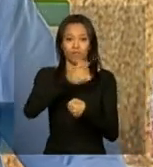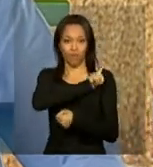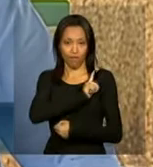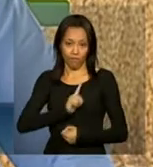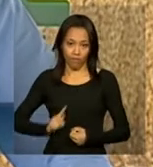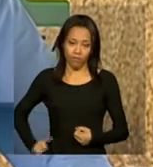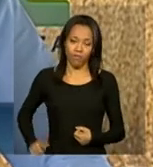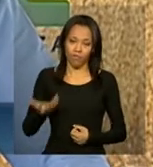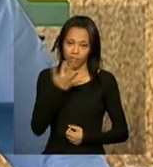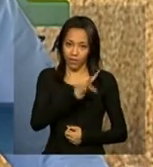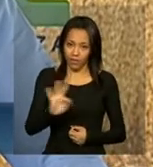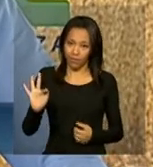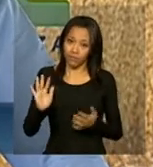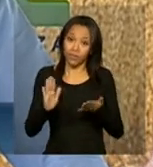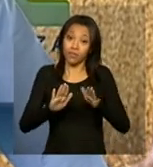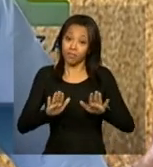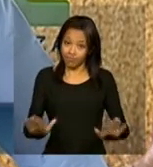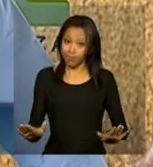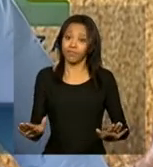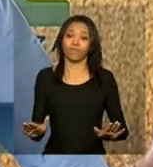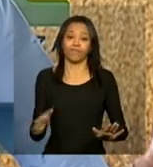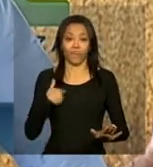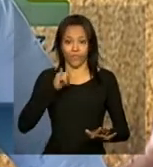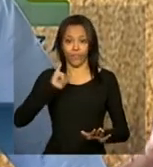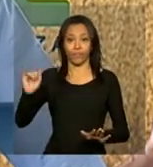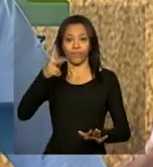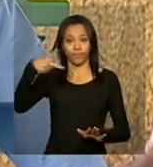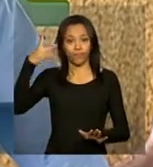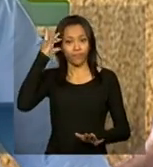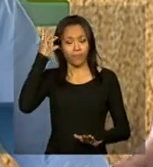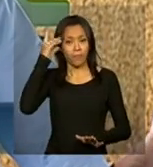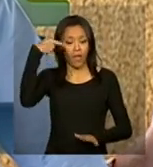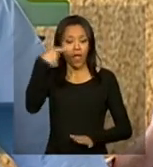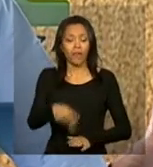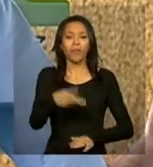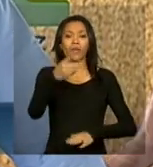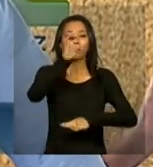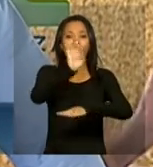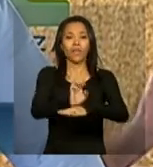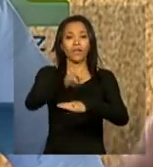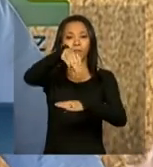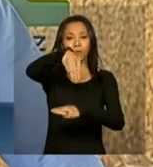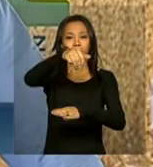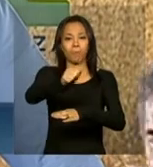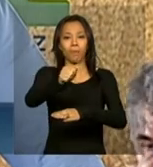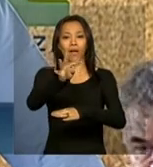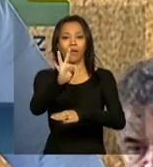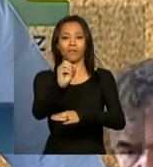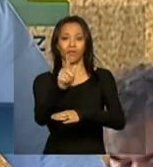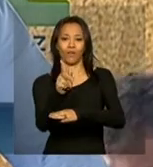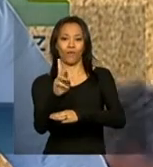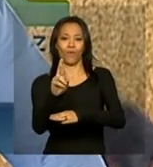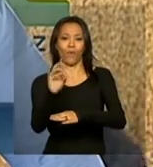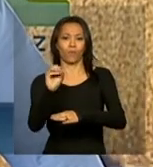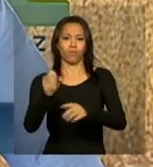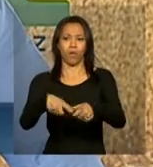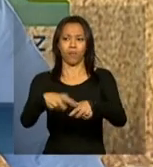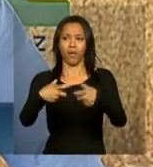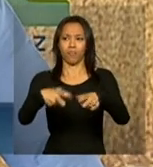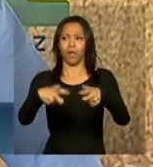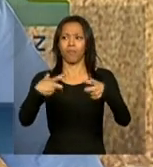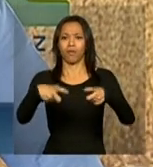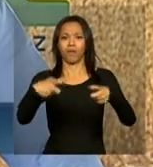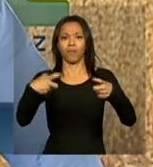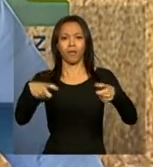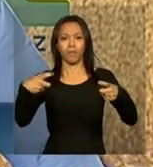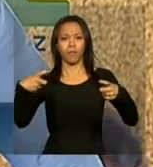federal. E assim, senhora presidenta, o Mato Grosso, que cresce aos índices que cresce, não